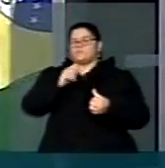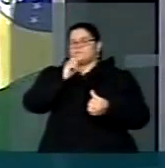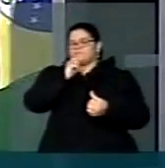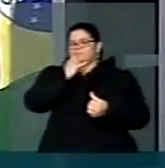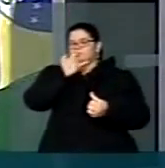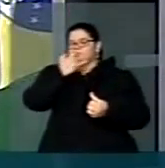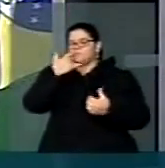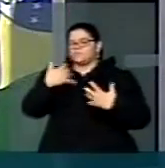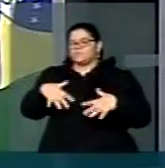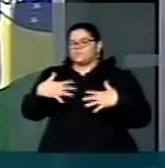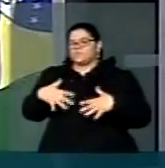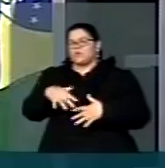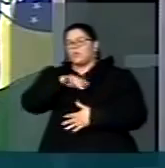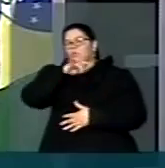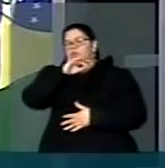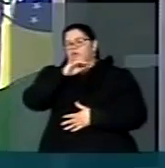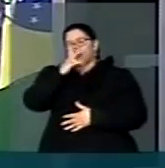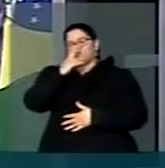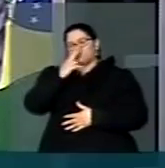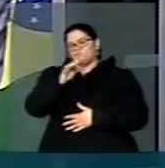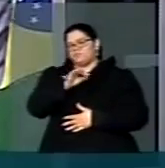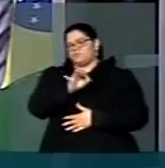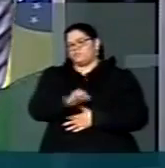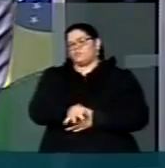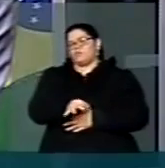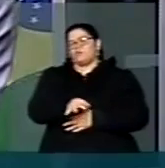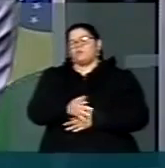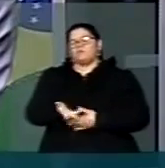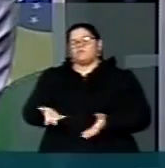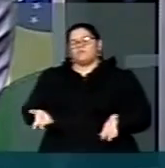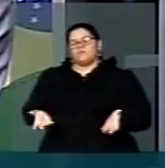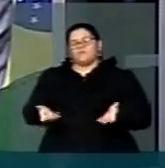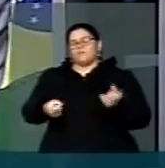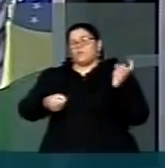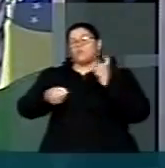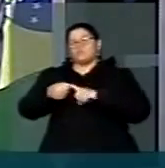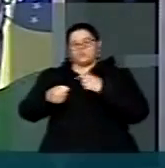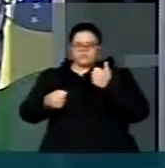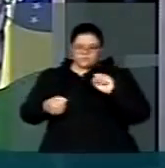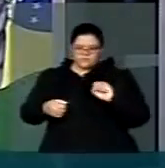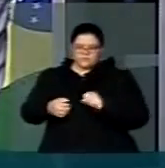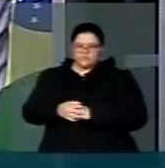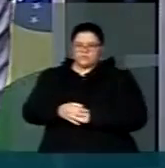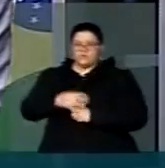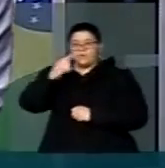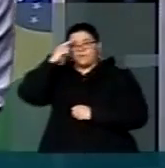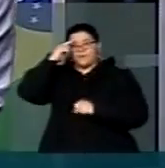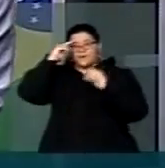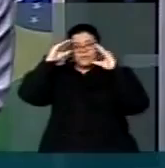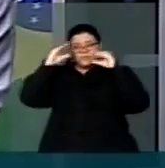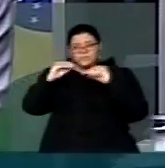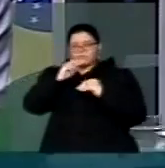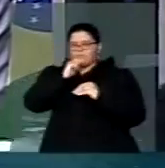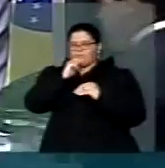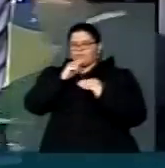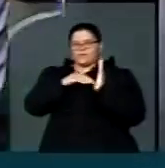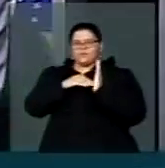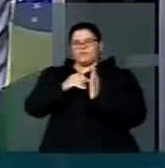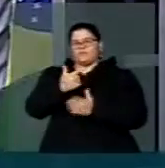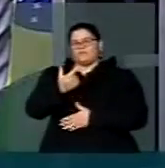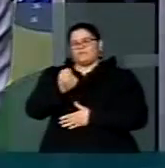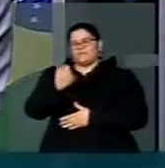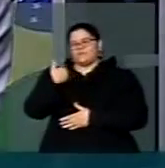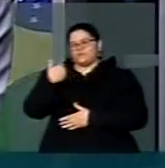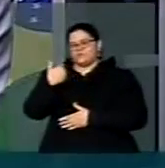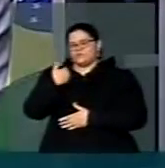em suas decisões. A maturação cerebral não se completa até perto dos 20 anos. Os avanços da